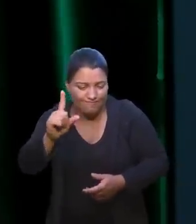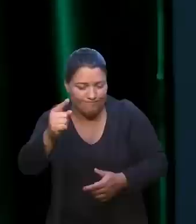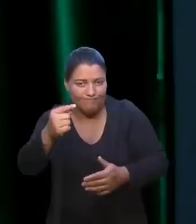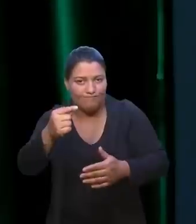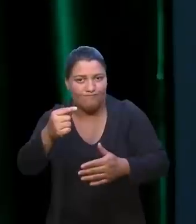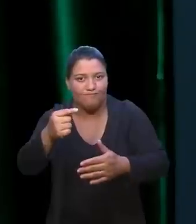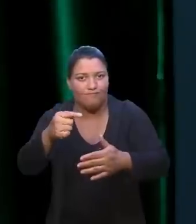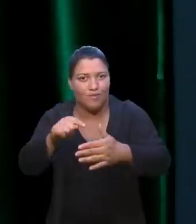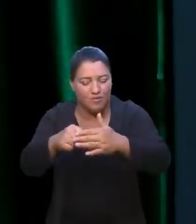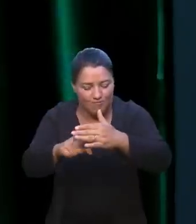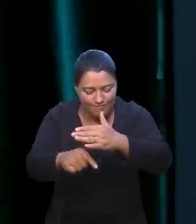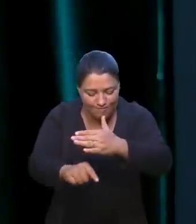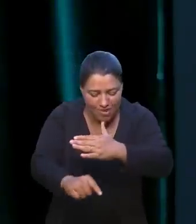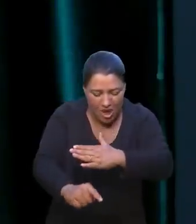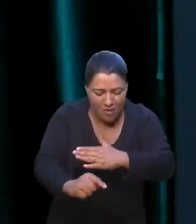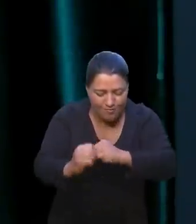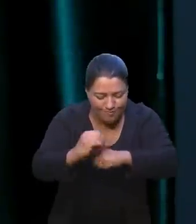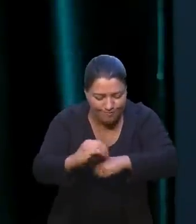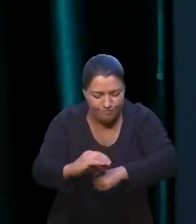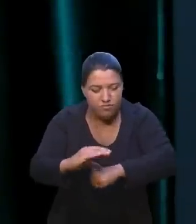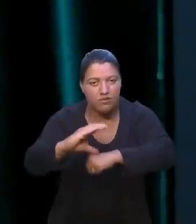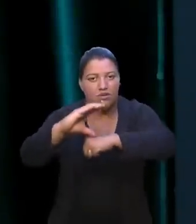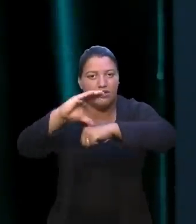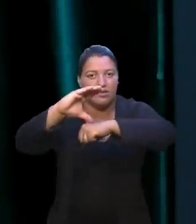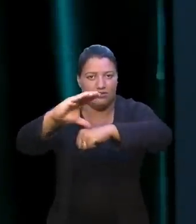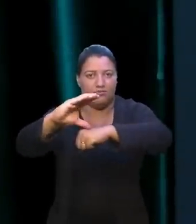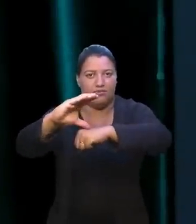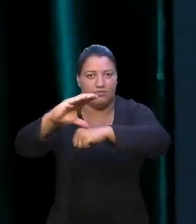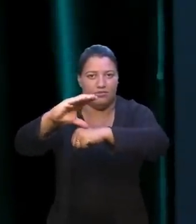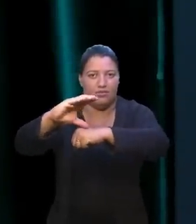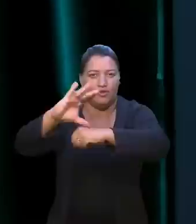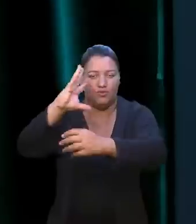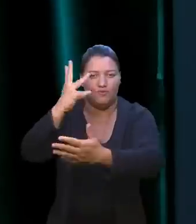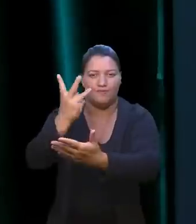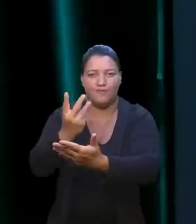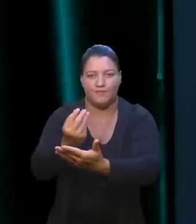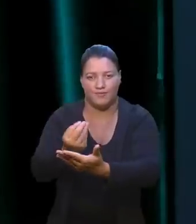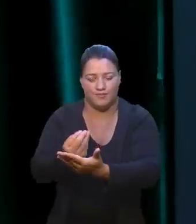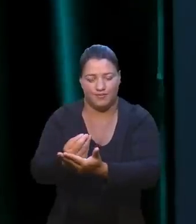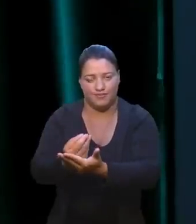no conhecimento do Espiritismo.